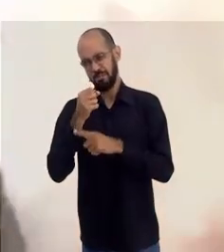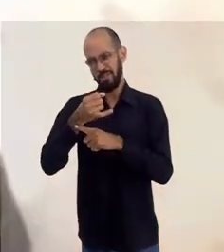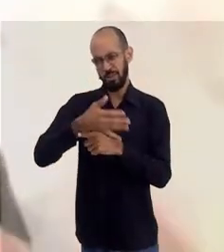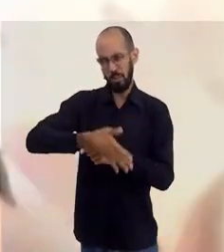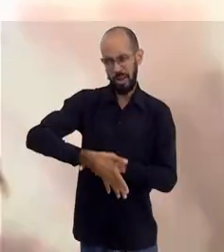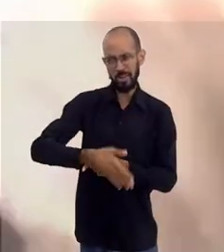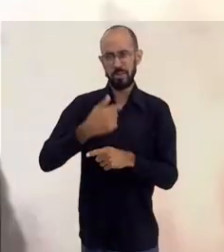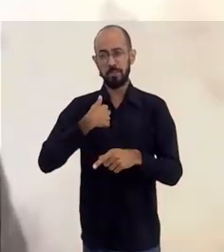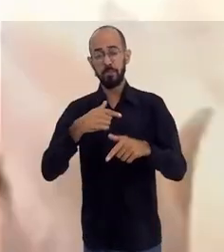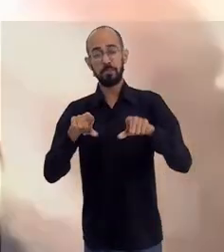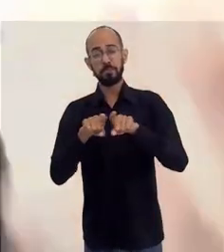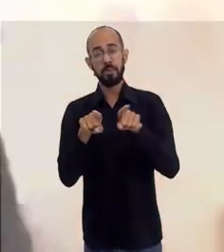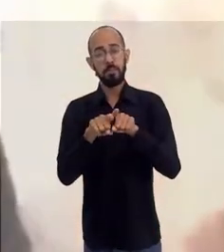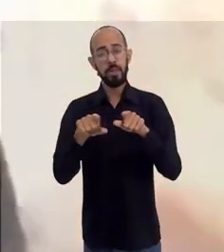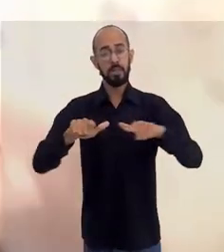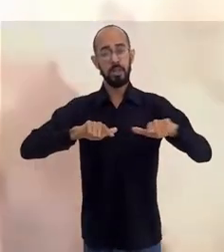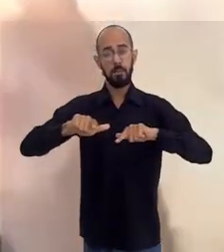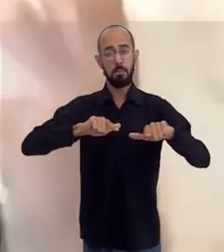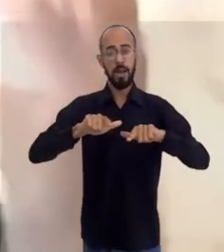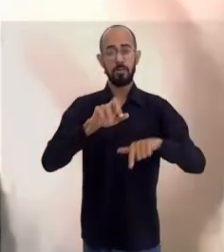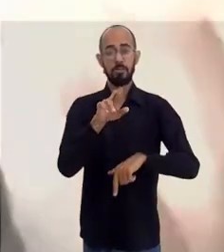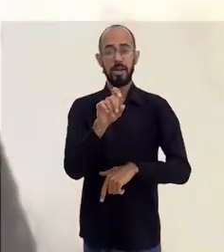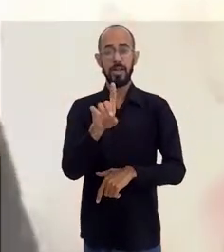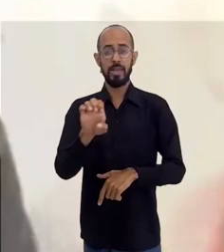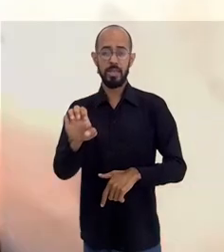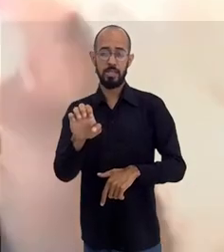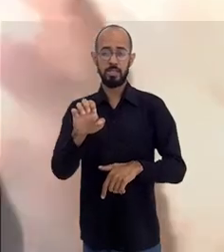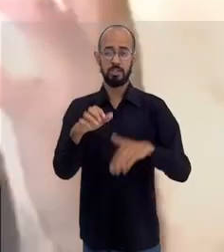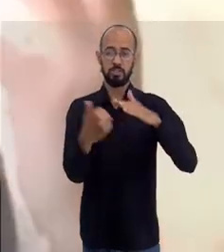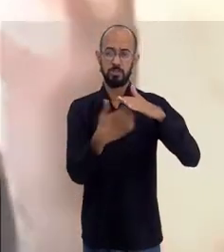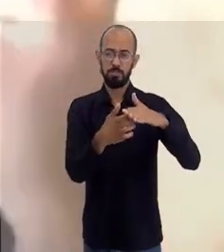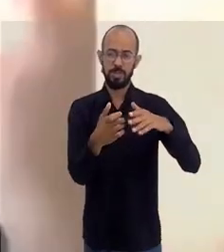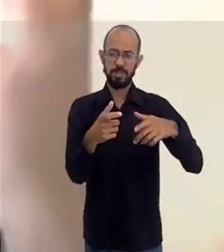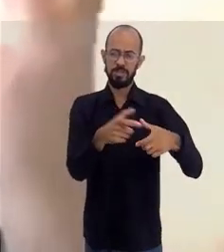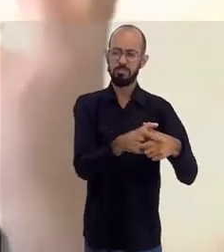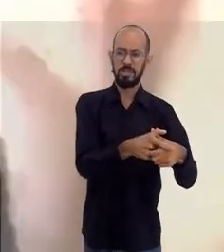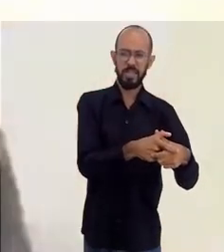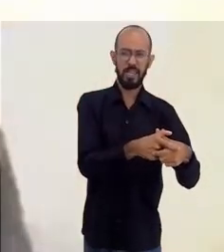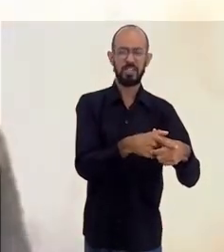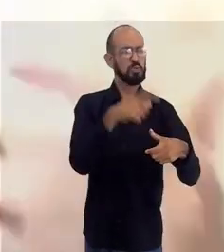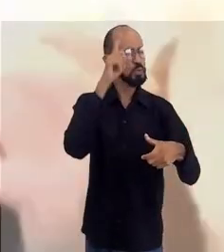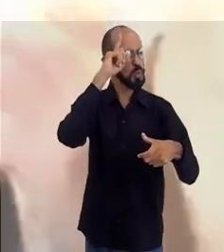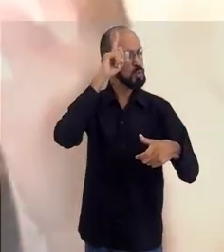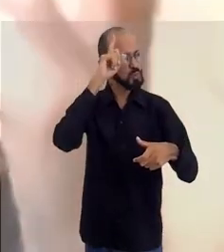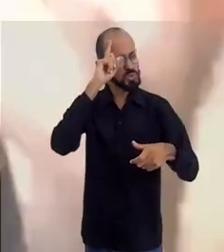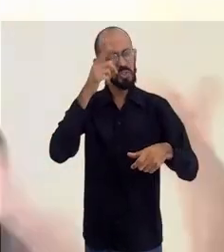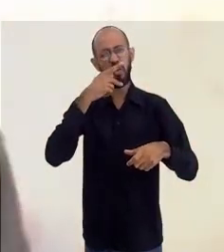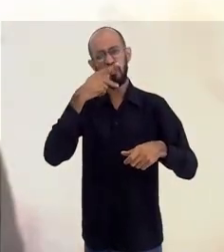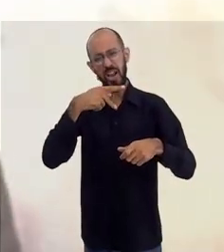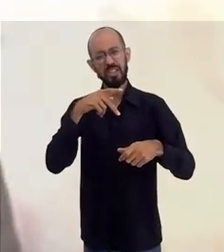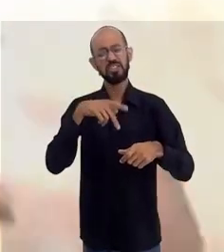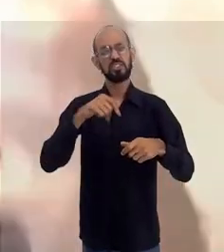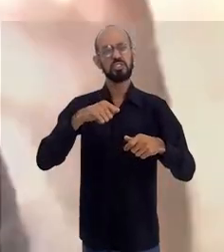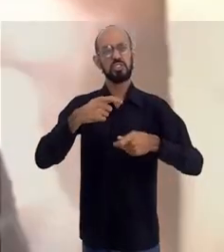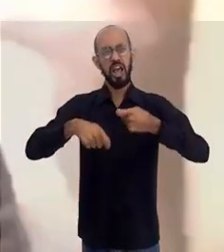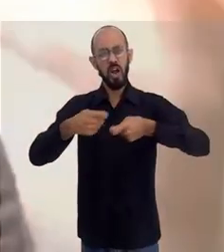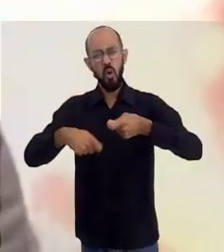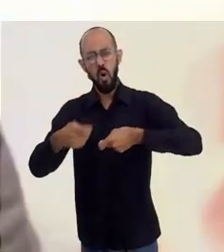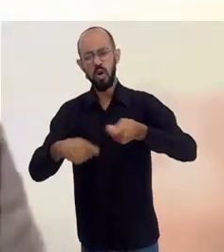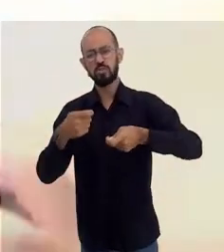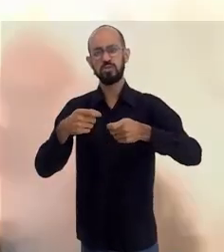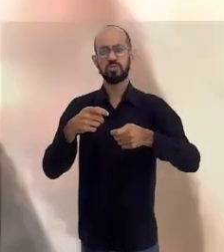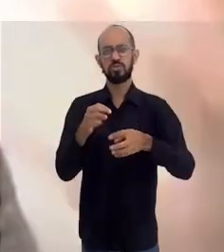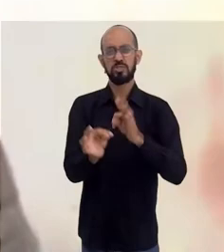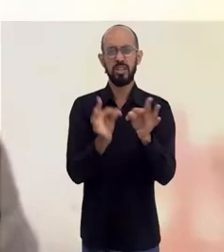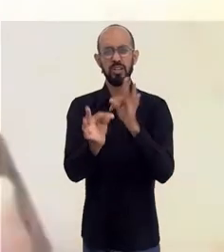rede não é com o sistema de aceleração de stakes né então todo dia eu tô falando de negócios eu tô falando de tecnologia eu tô